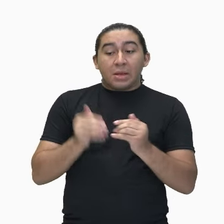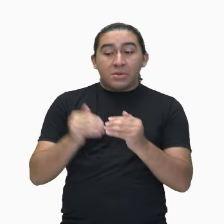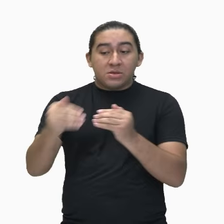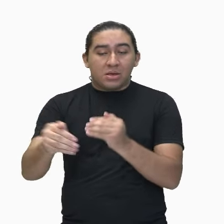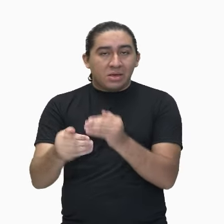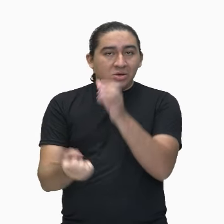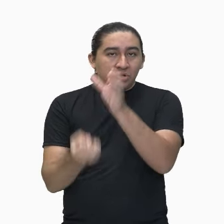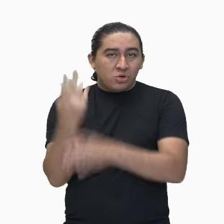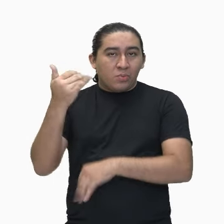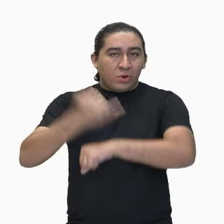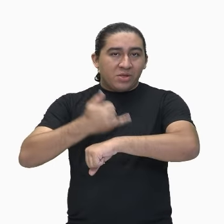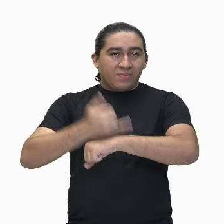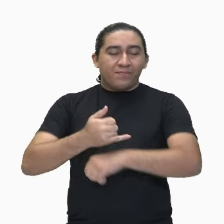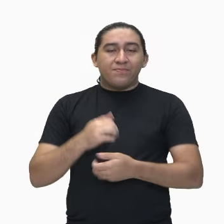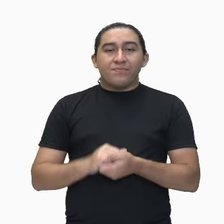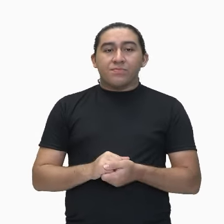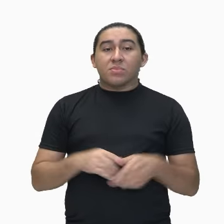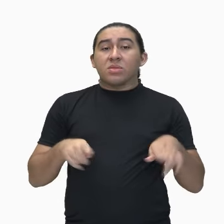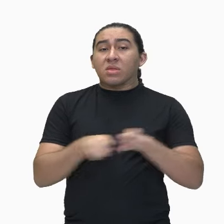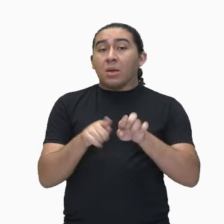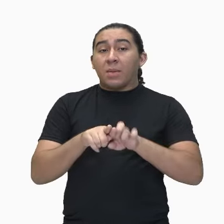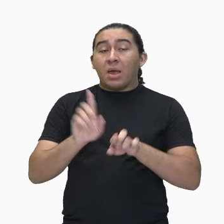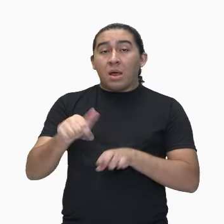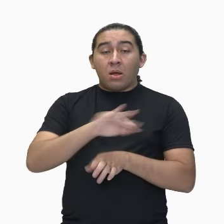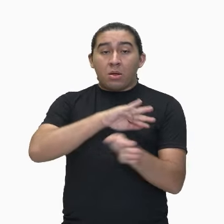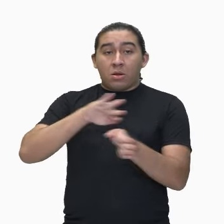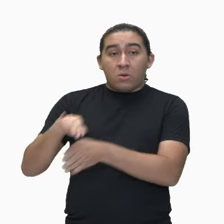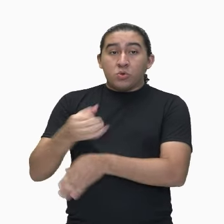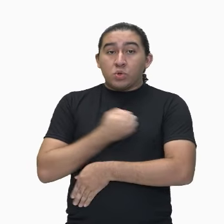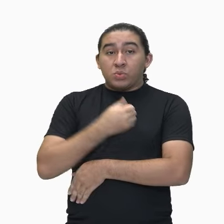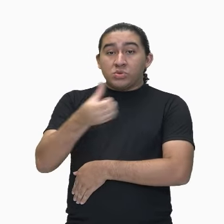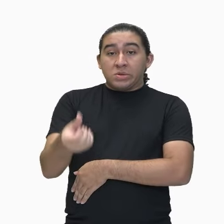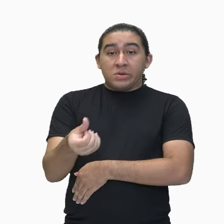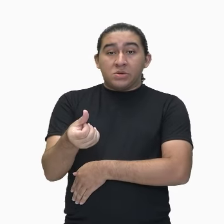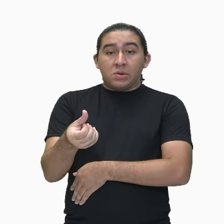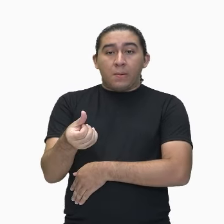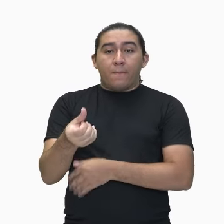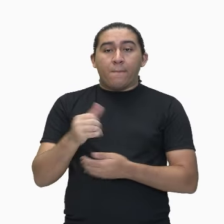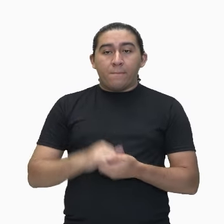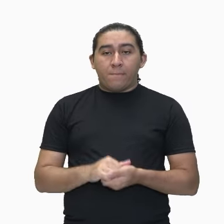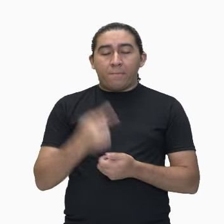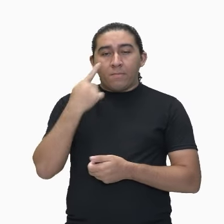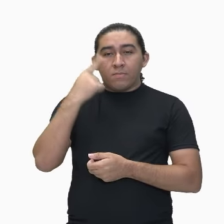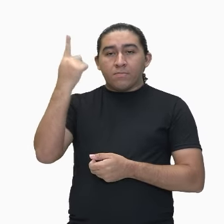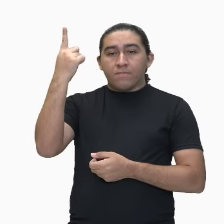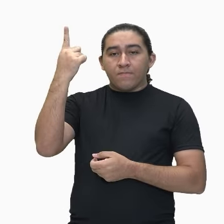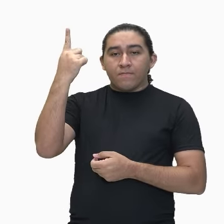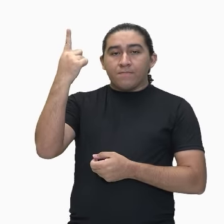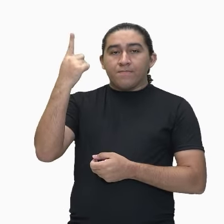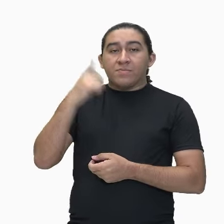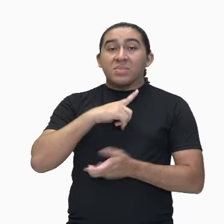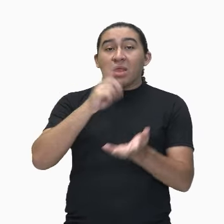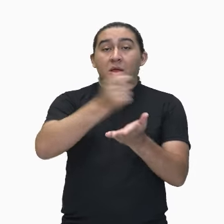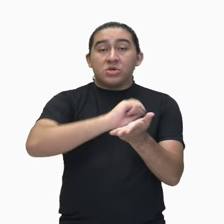surgimento da moeda. E a hipótese número 6, olha só, a hipótese número 6, a invenção da